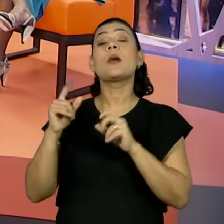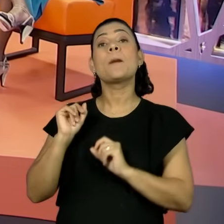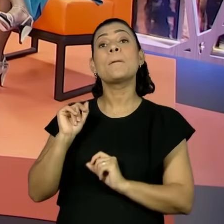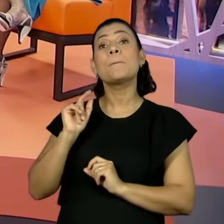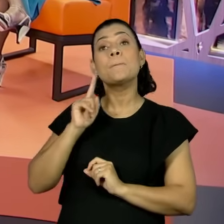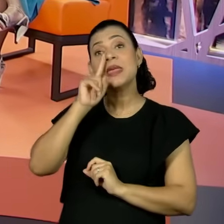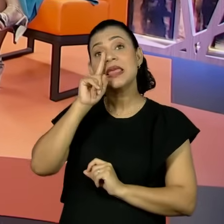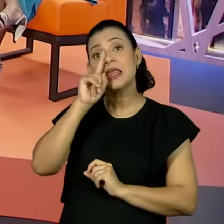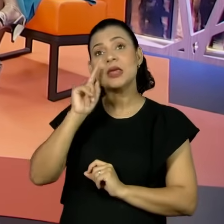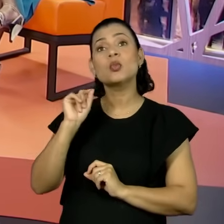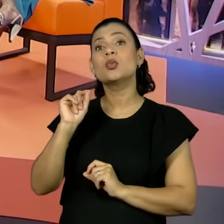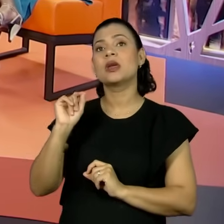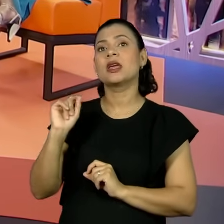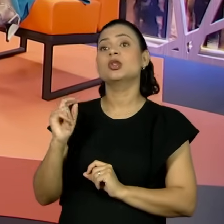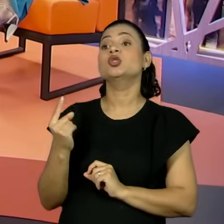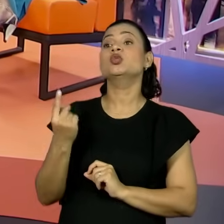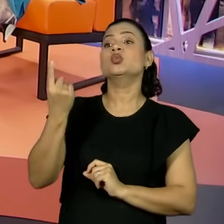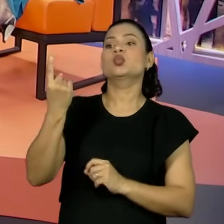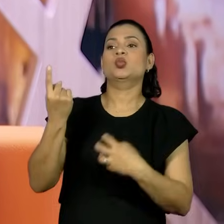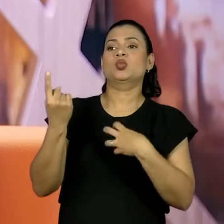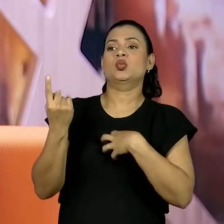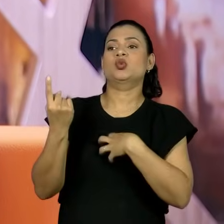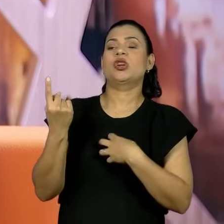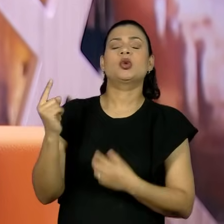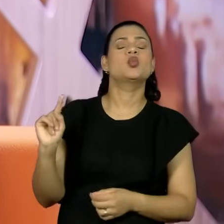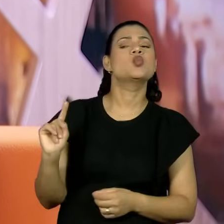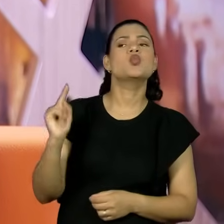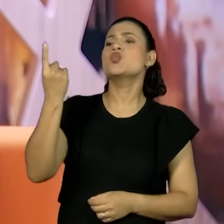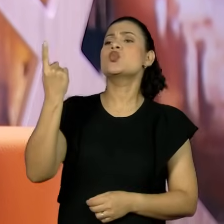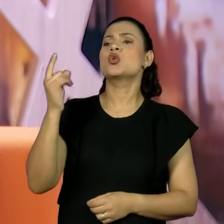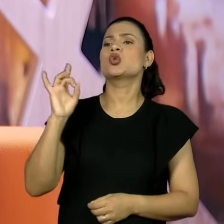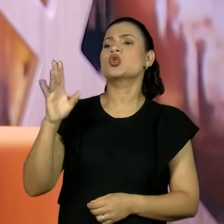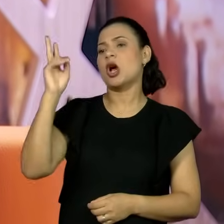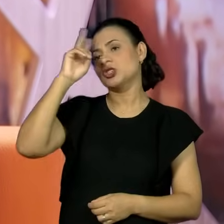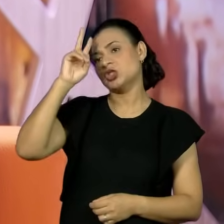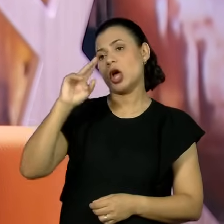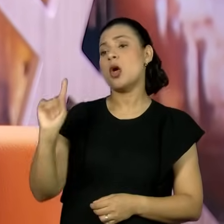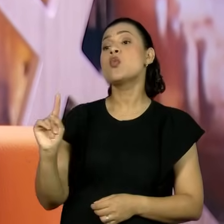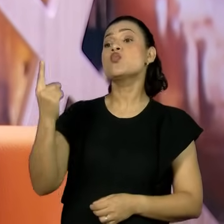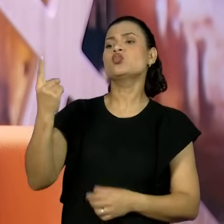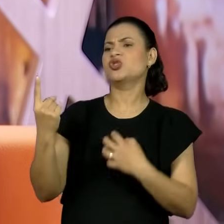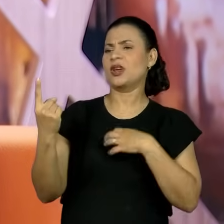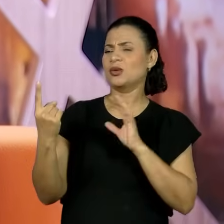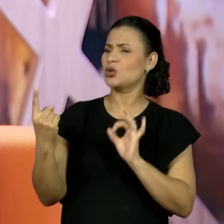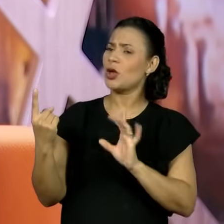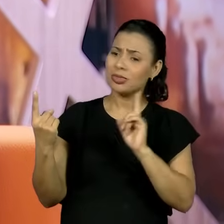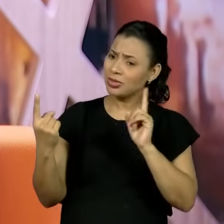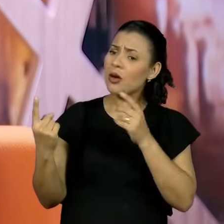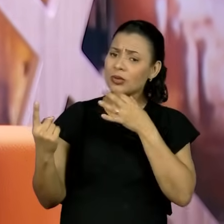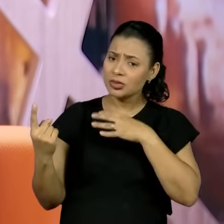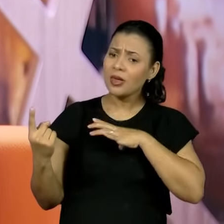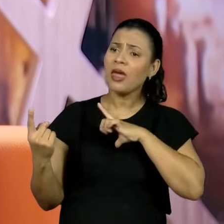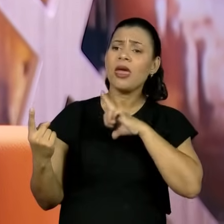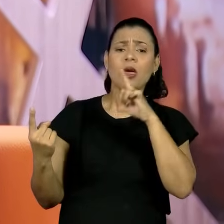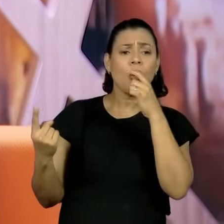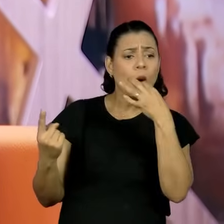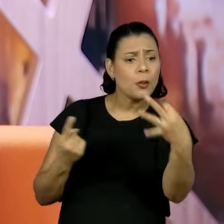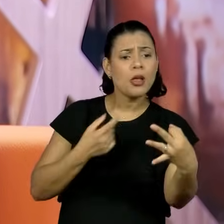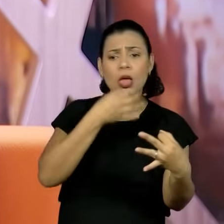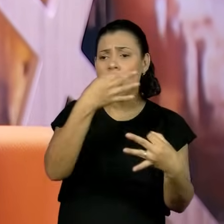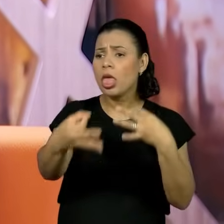acho que a importância é exatamente isso. Vejamos, nós somos a civilização, né? O que a gente chama